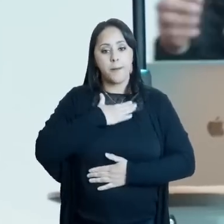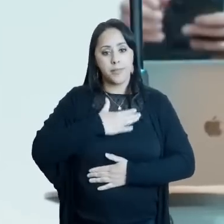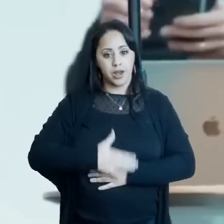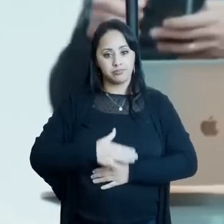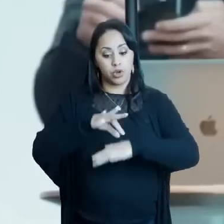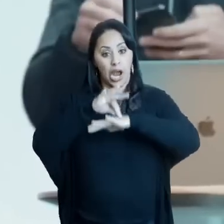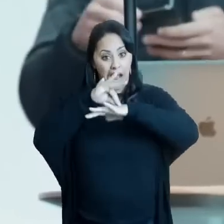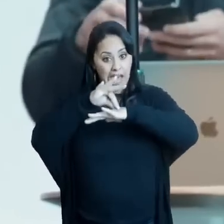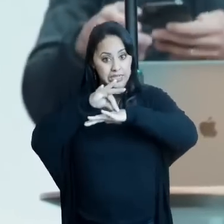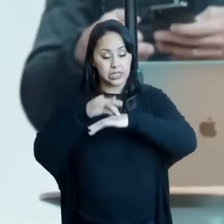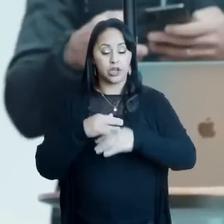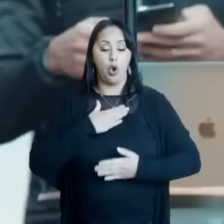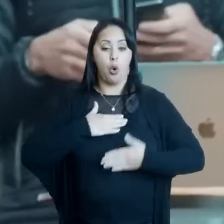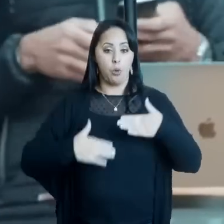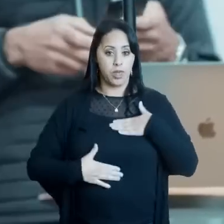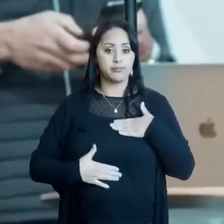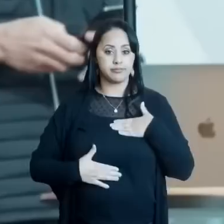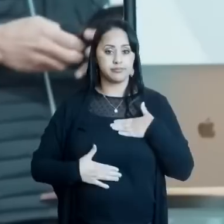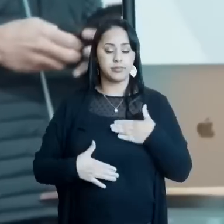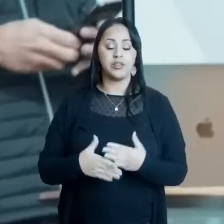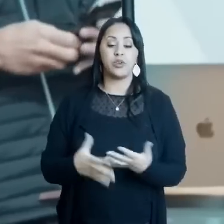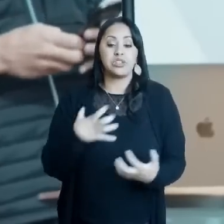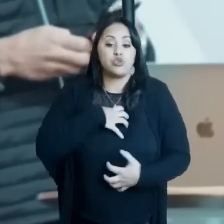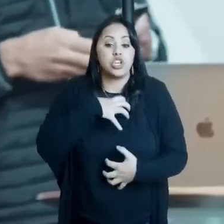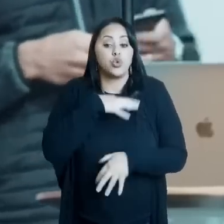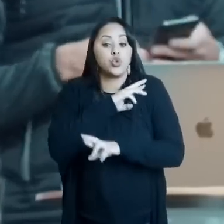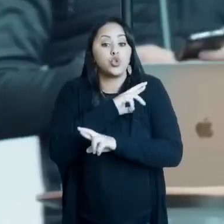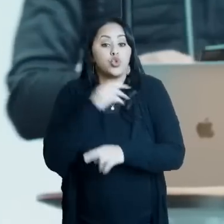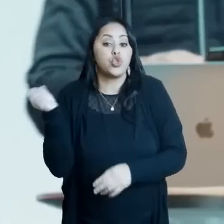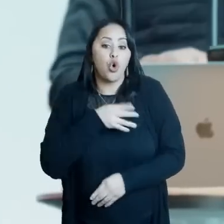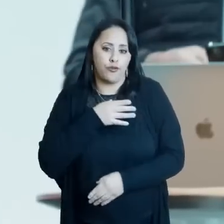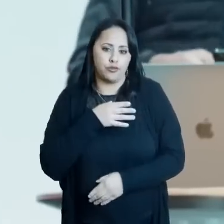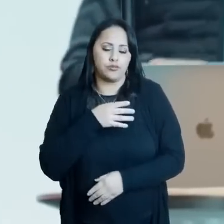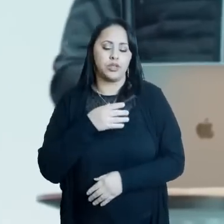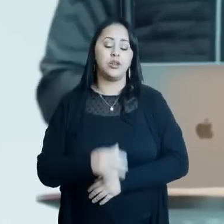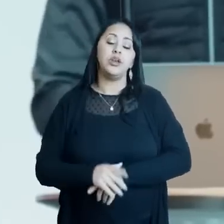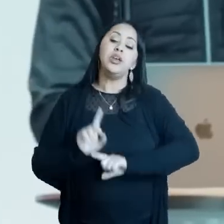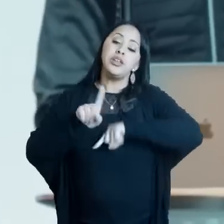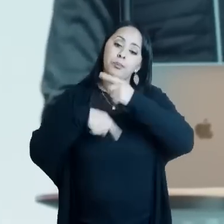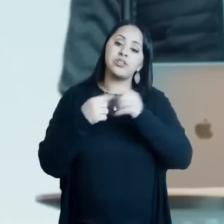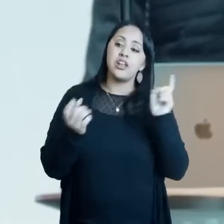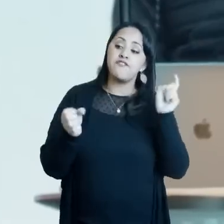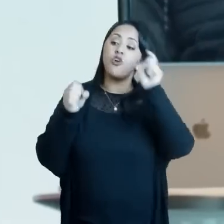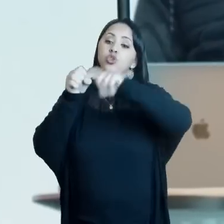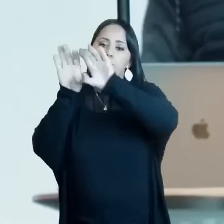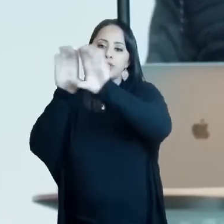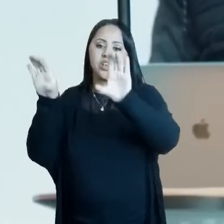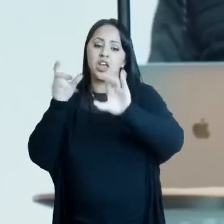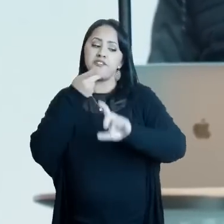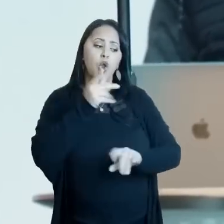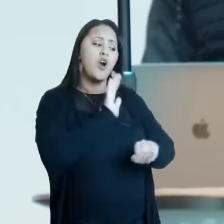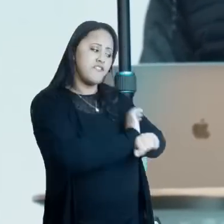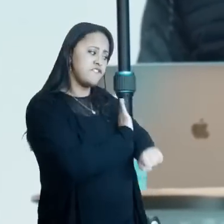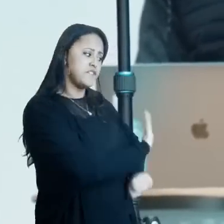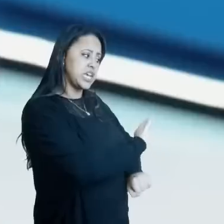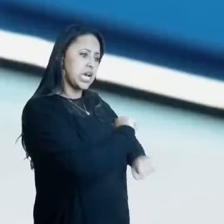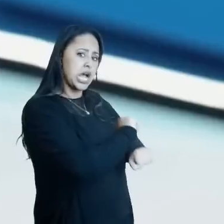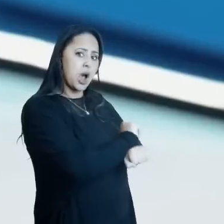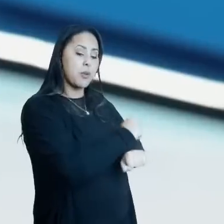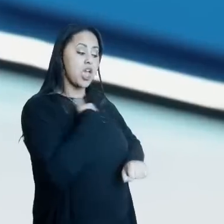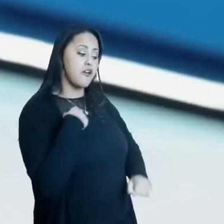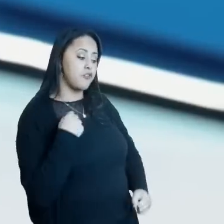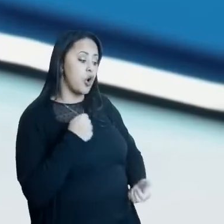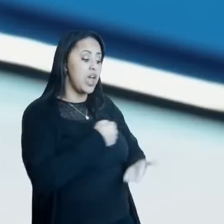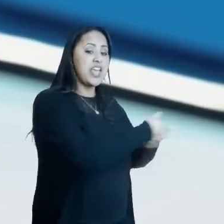aí, essa é uma nova face de Deus, Jesus Cristo. E aí depois ele foi embora e falou assim, fica quietinho aqui até eu mandar para